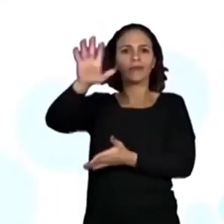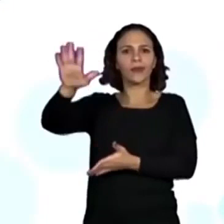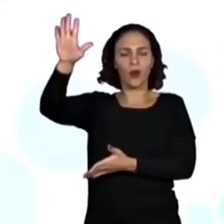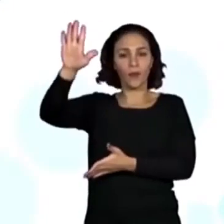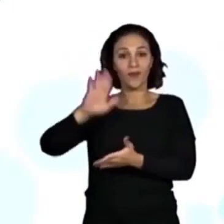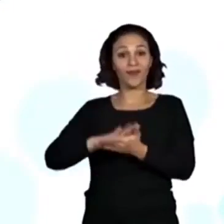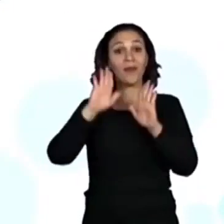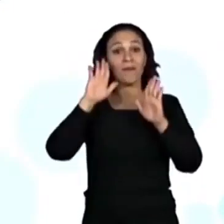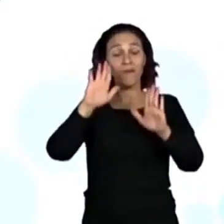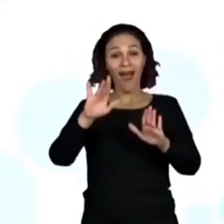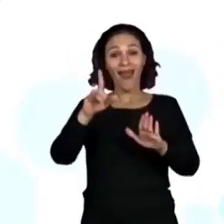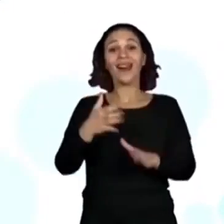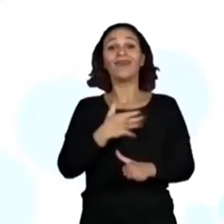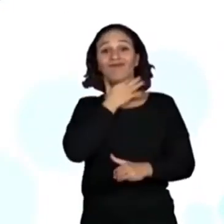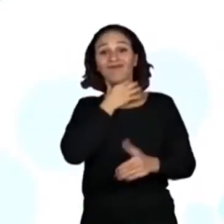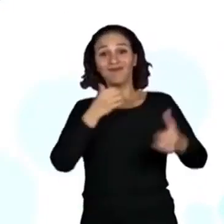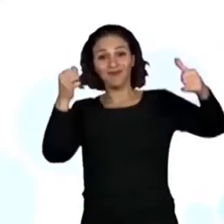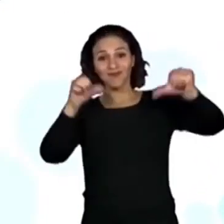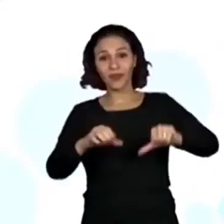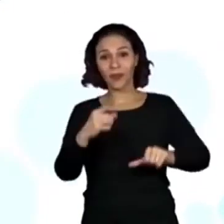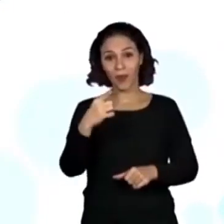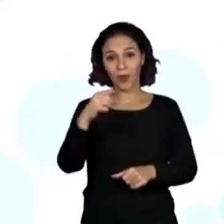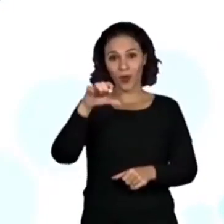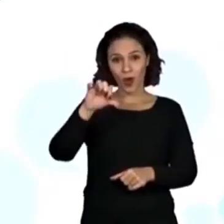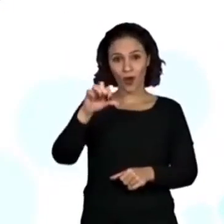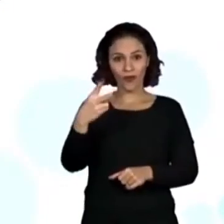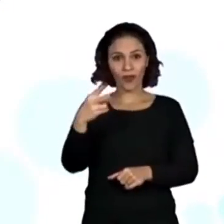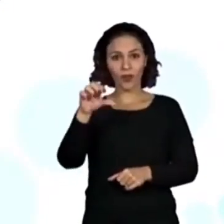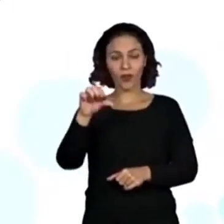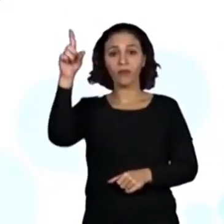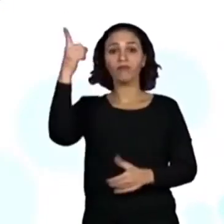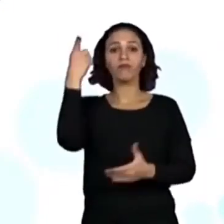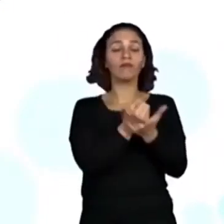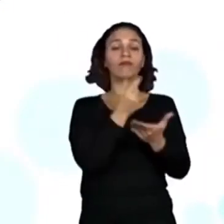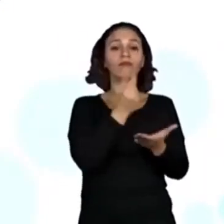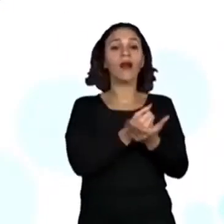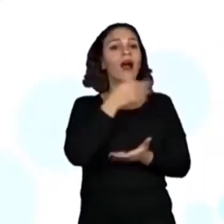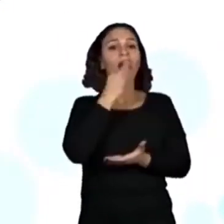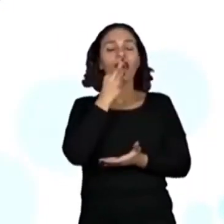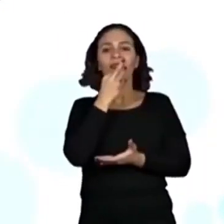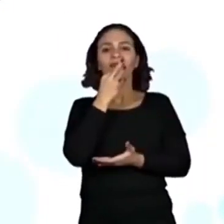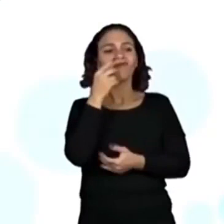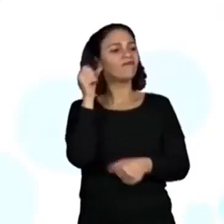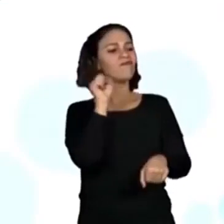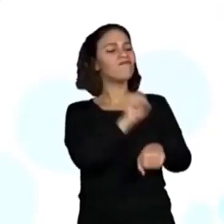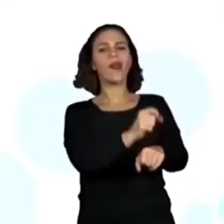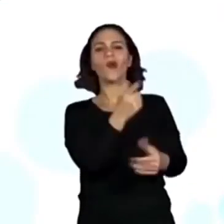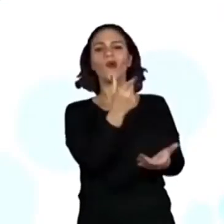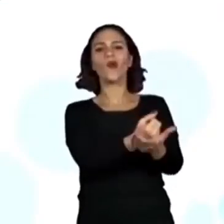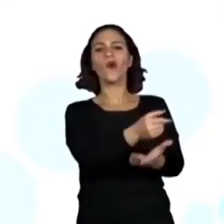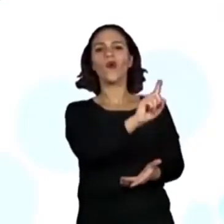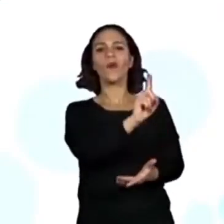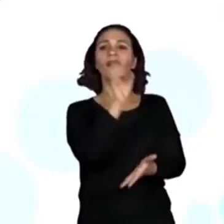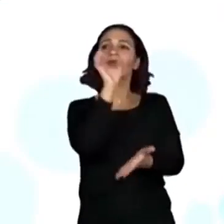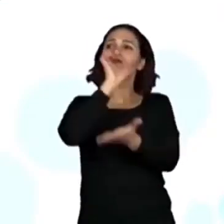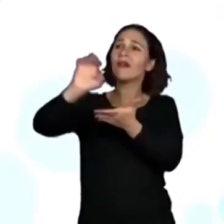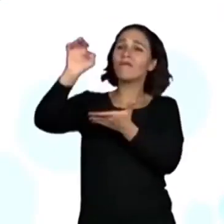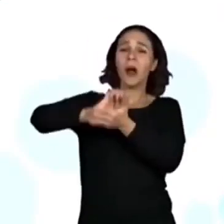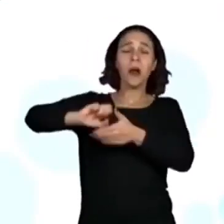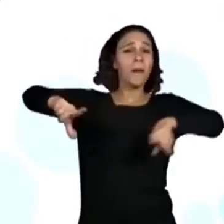de 1929, pararam de comprar café, ou diminuíram muito as exportações de